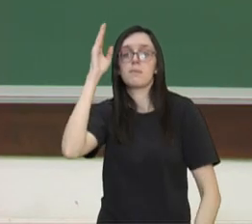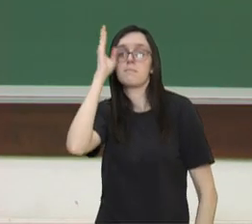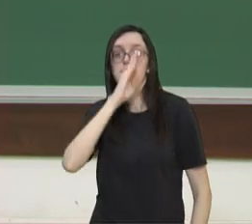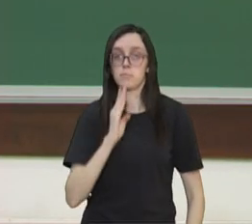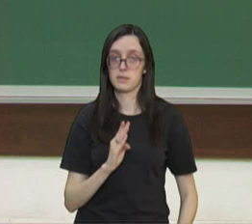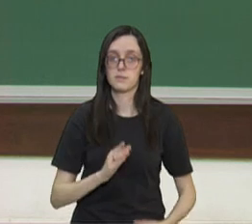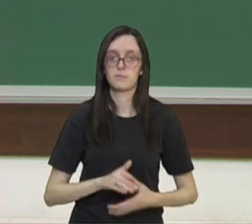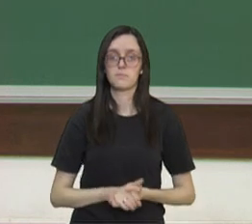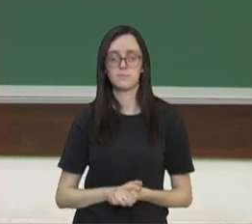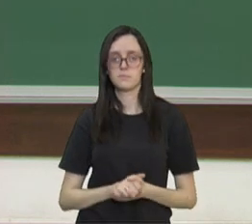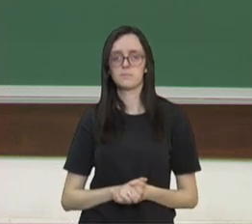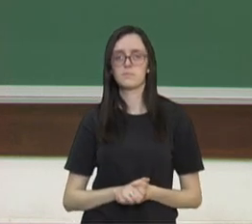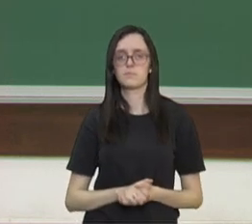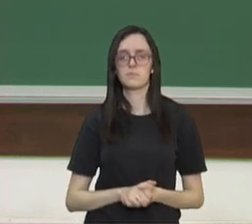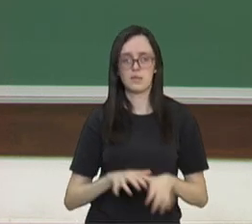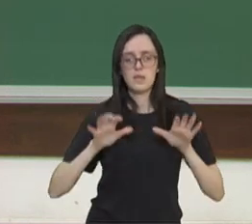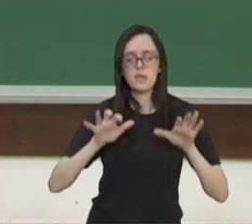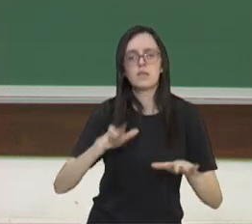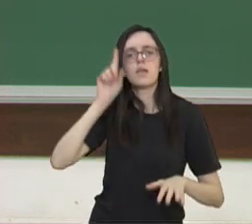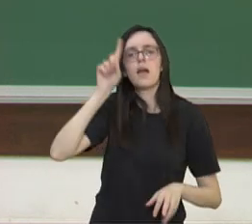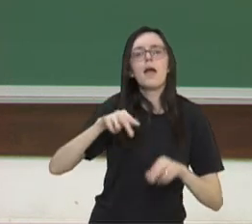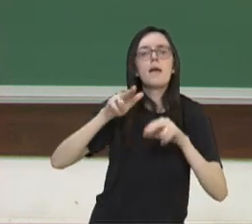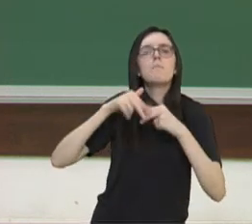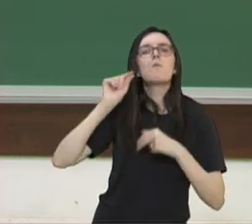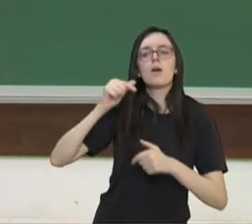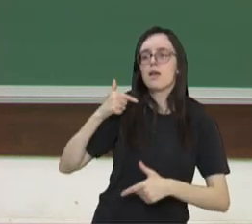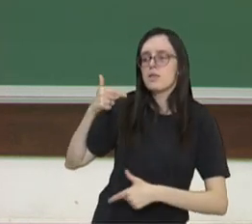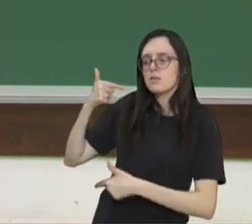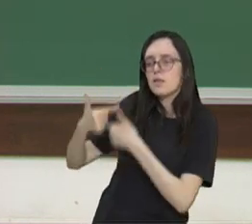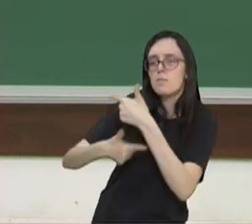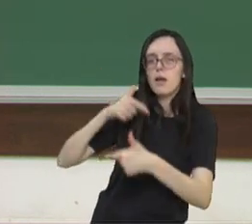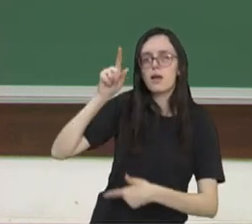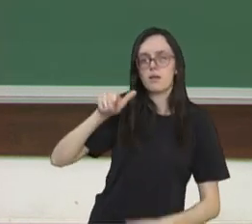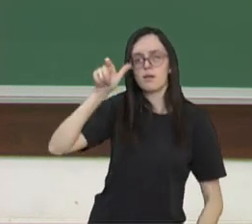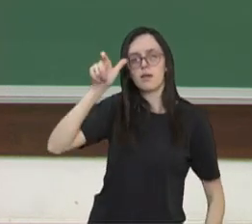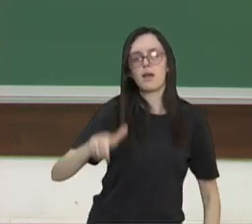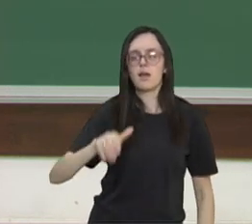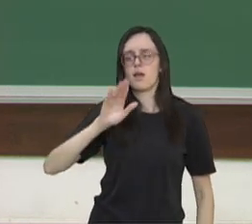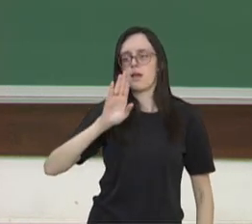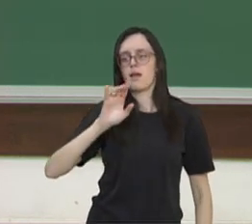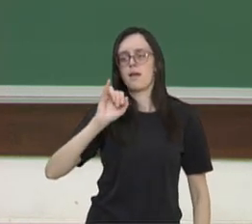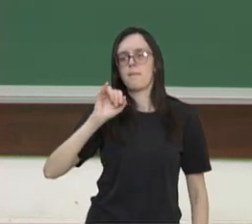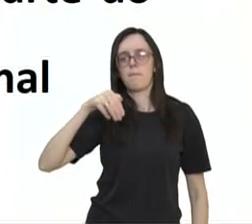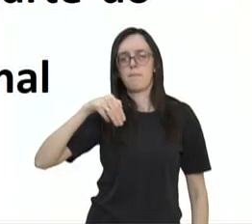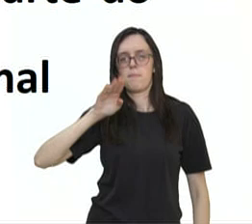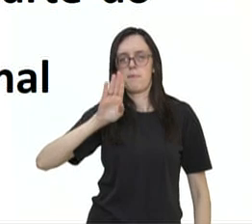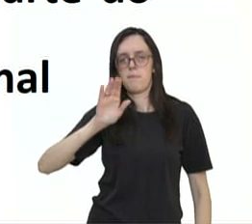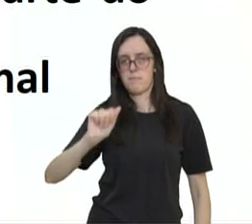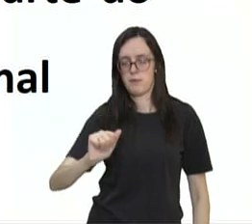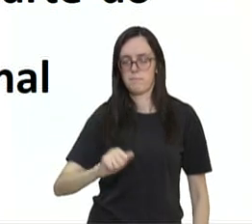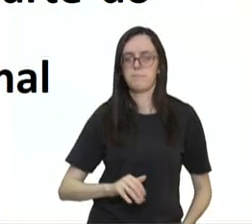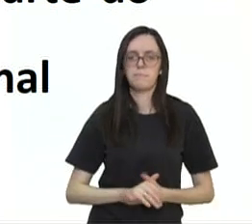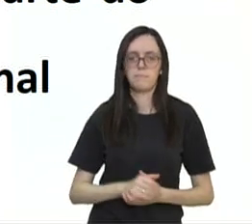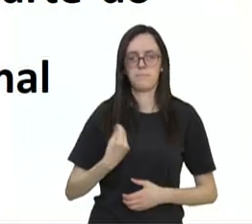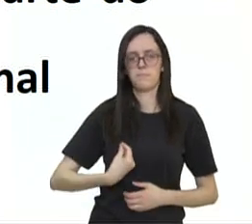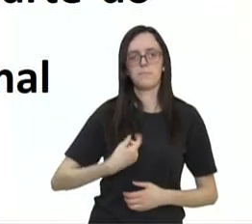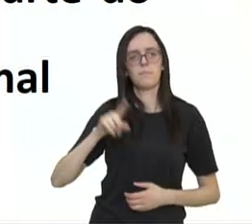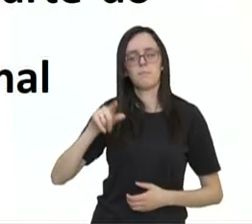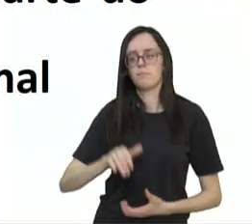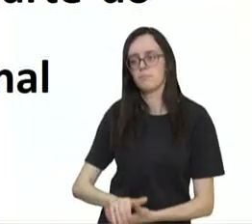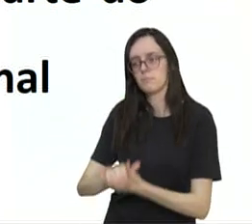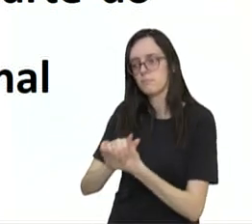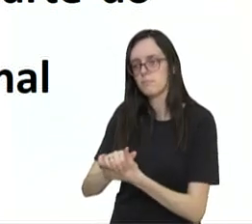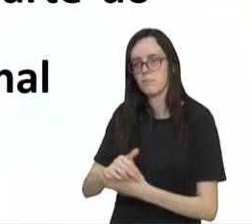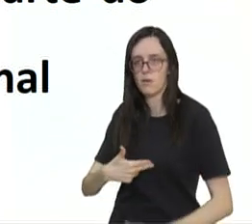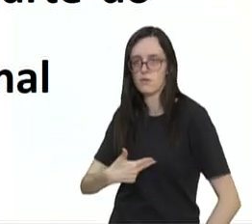brasileira. E tudo isso vem muito por causa do trabalho do Mestre Bimba, que está aí na foto aí da tua tela, do lado esquerdo, cumprimentando